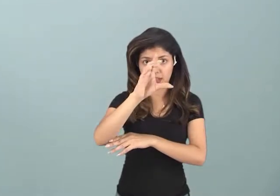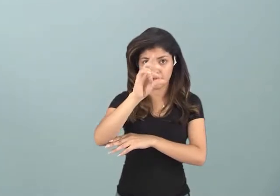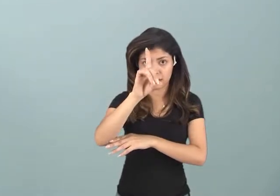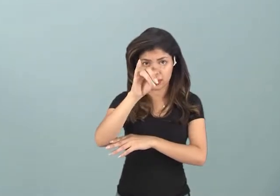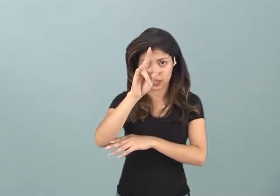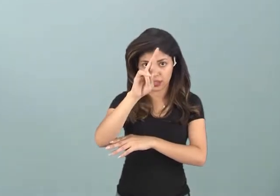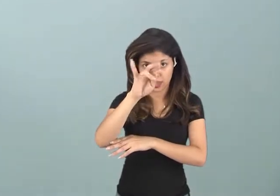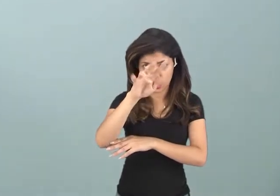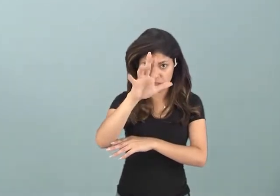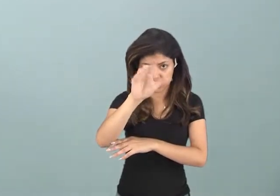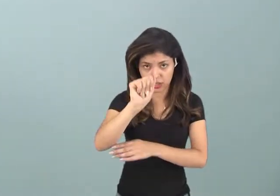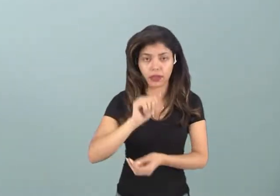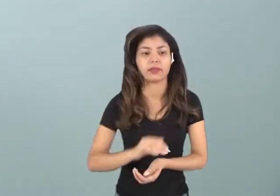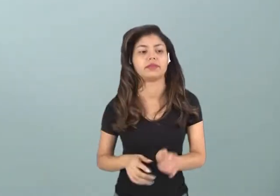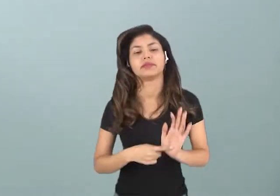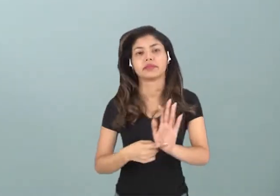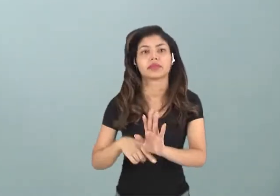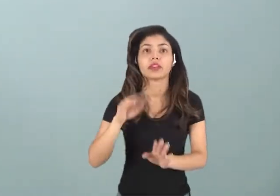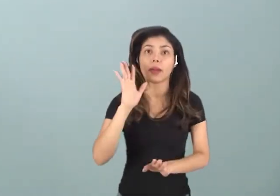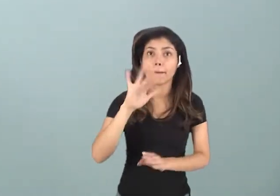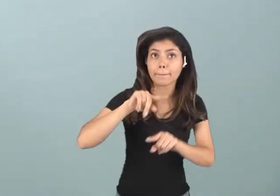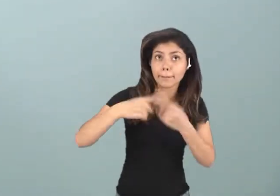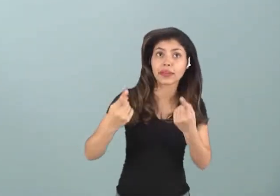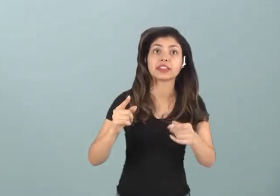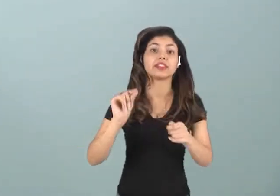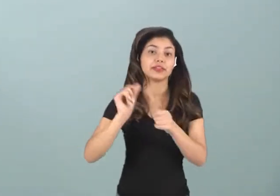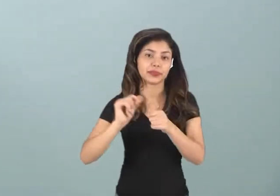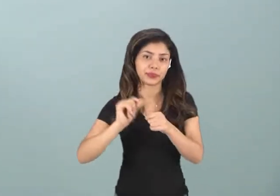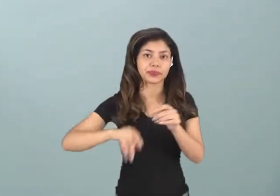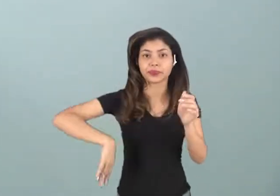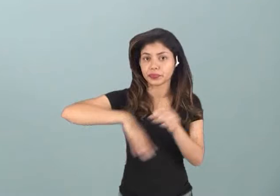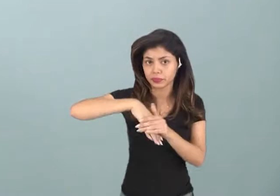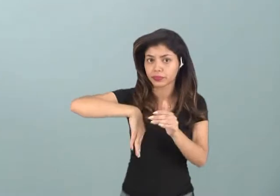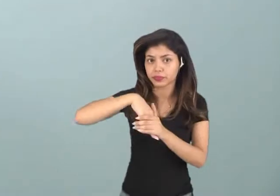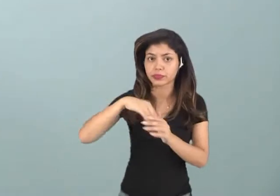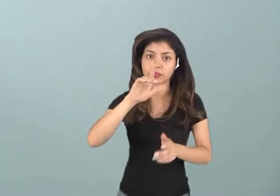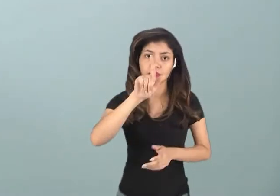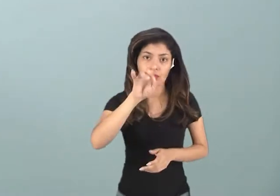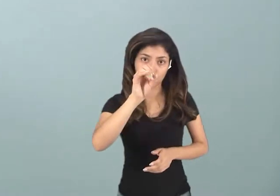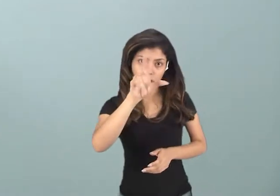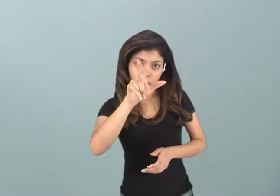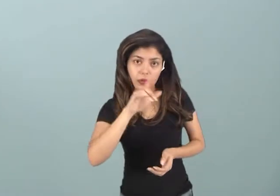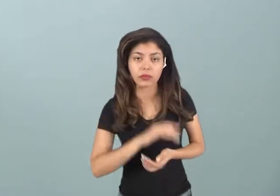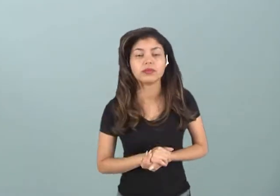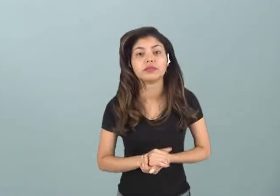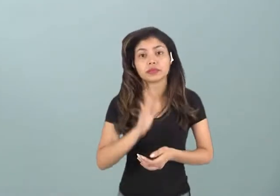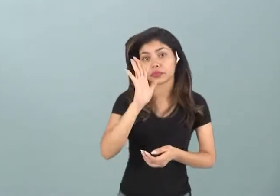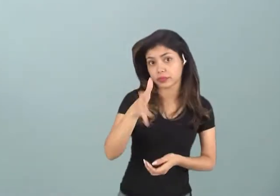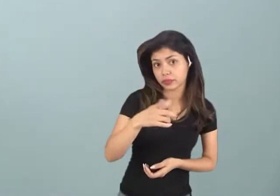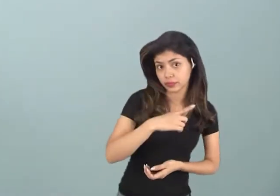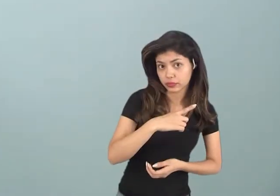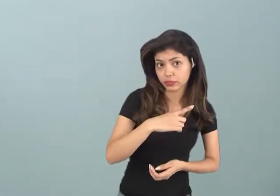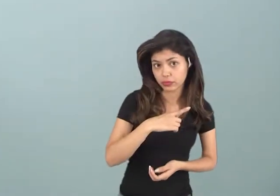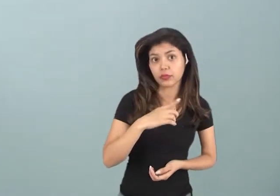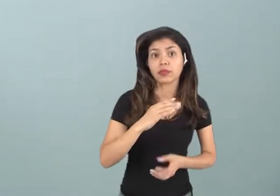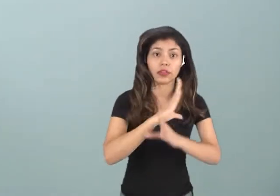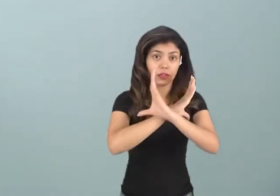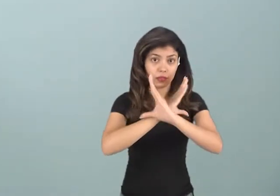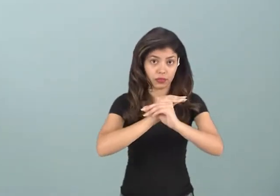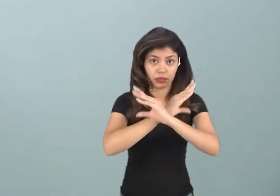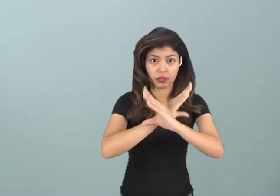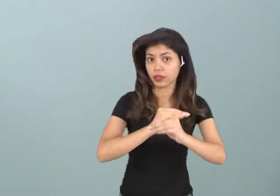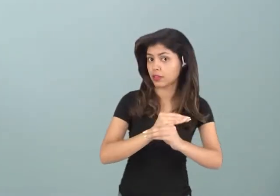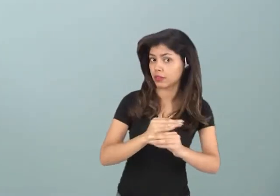segunda oração, mais faz gol, a gente entende que existe uma conjunção, né? Então, é uma conjunção do